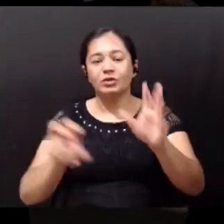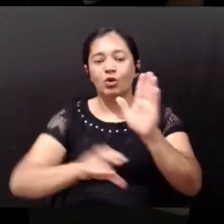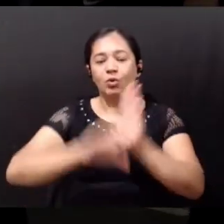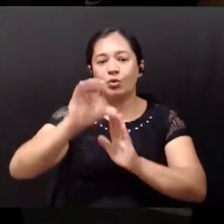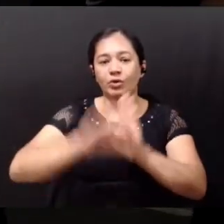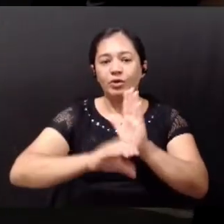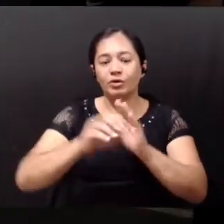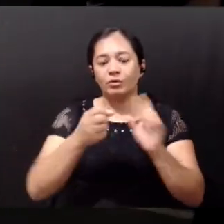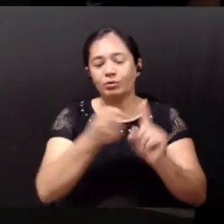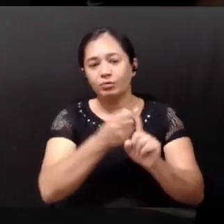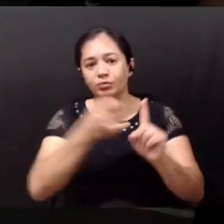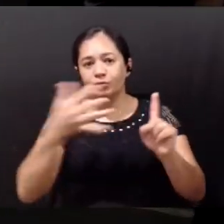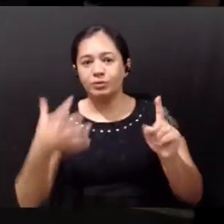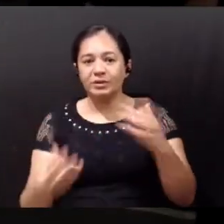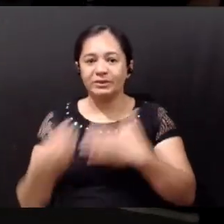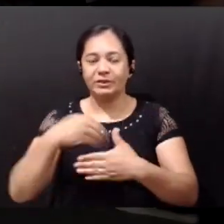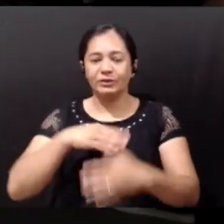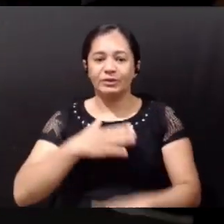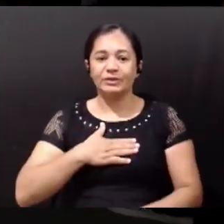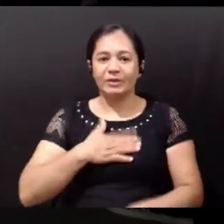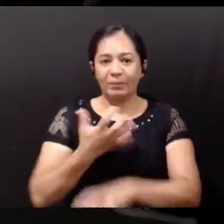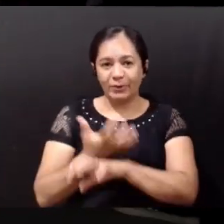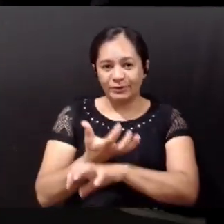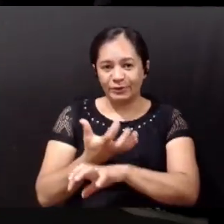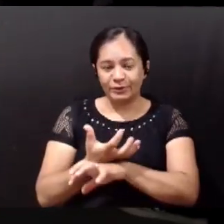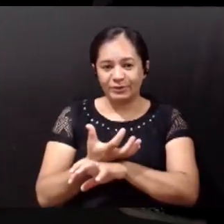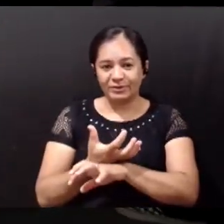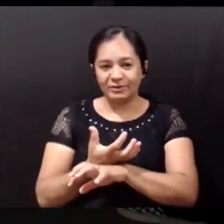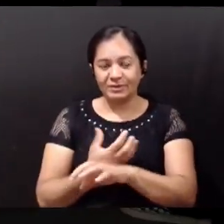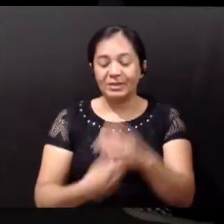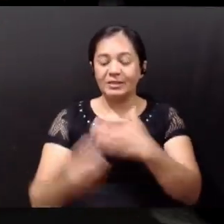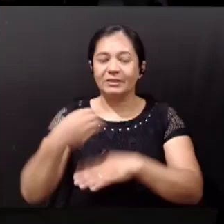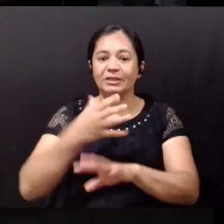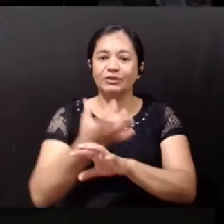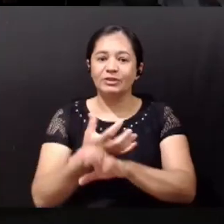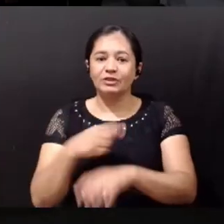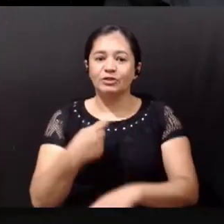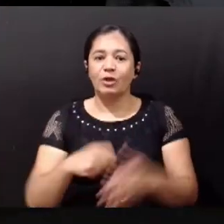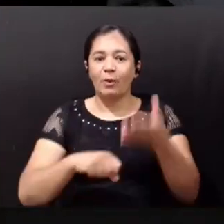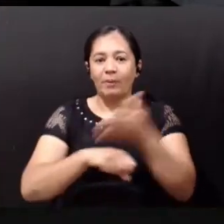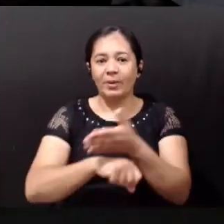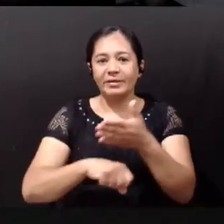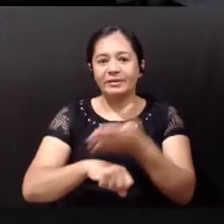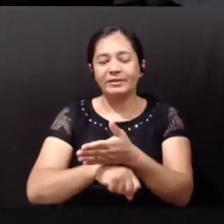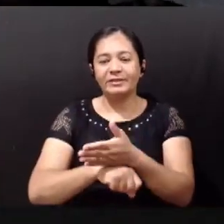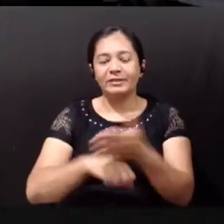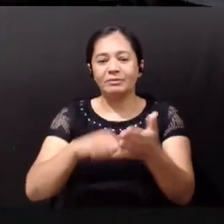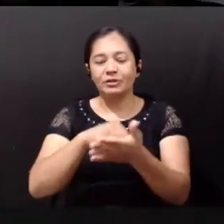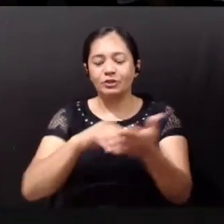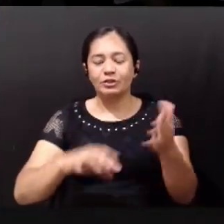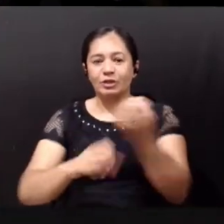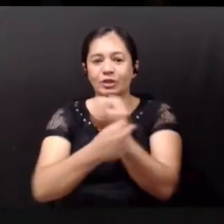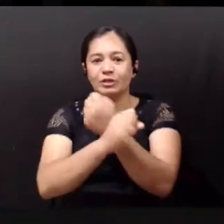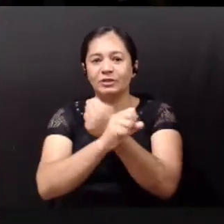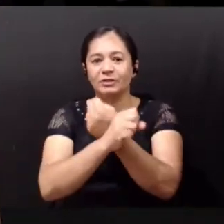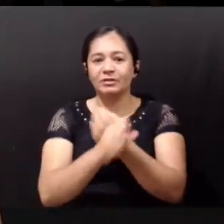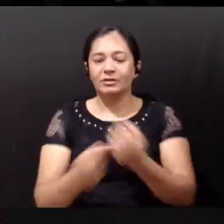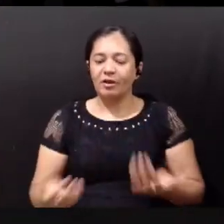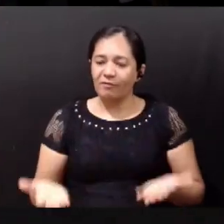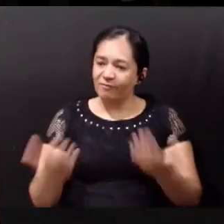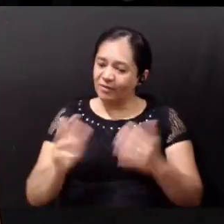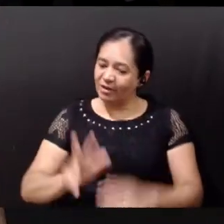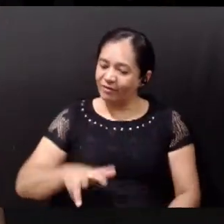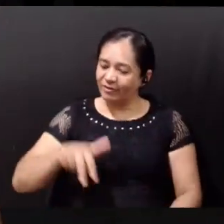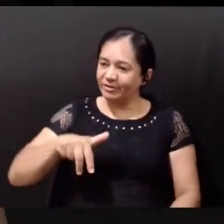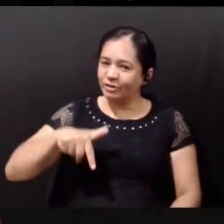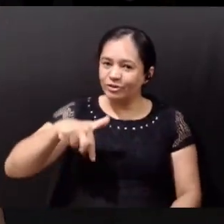dentro da minha disciplina. E dentro dessa disciplina a gente participa de uma atividade da PUC que chama Levanta-te Anda, né? Então no